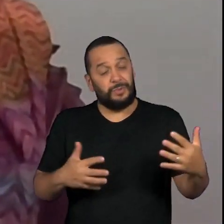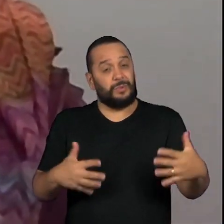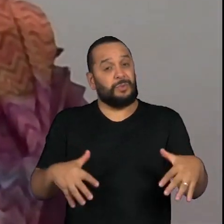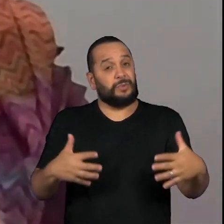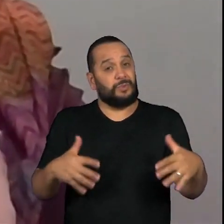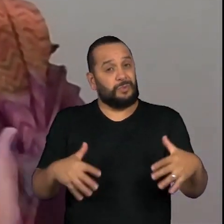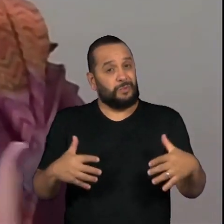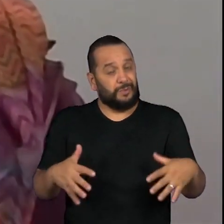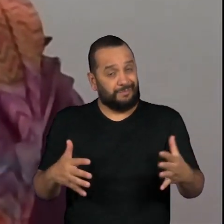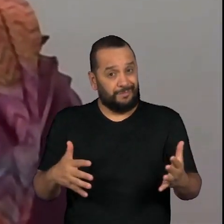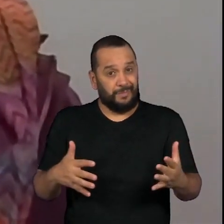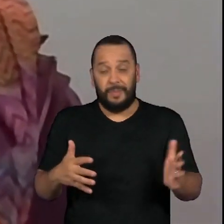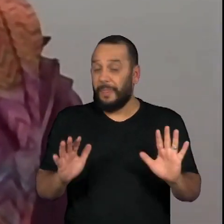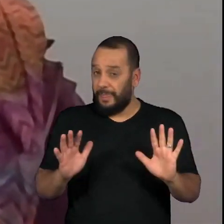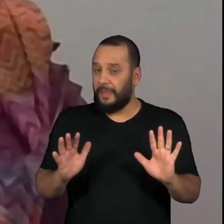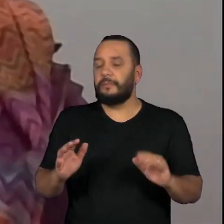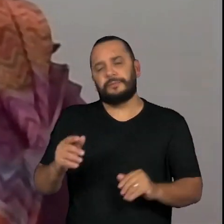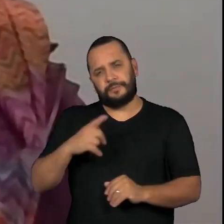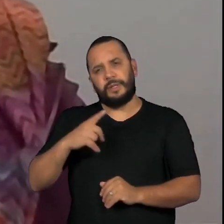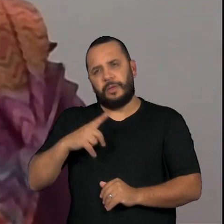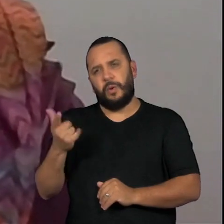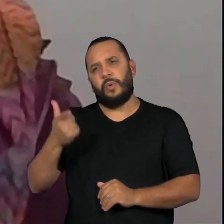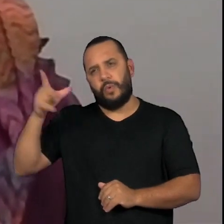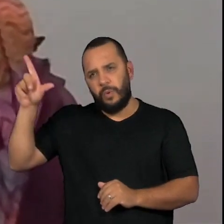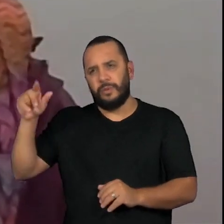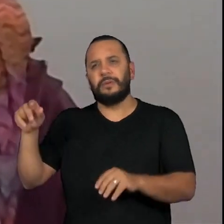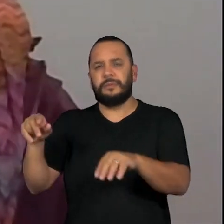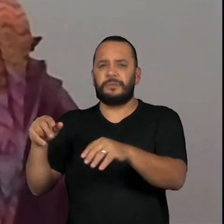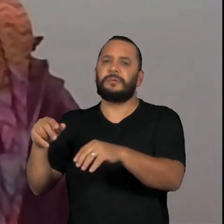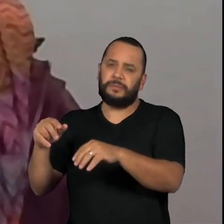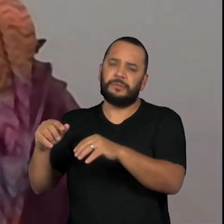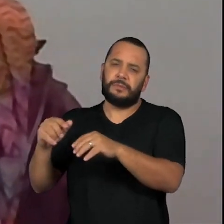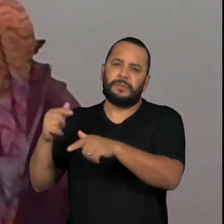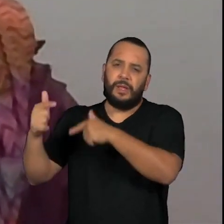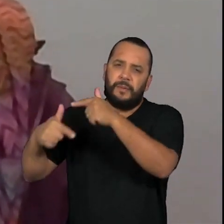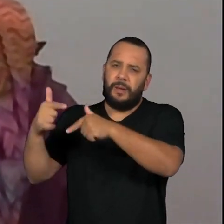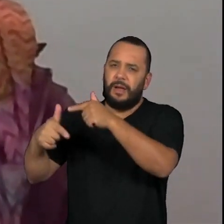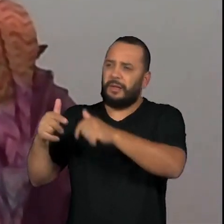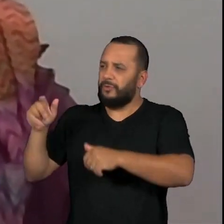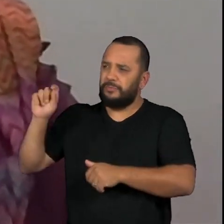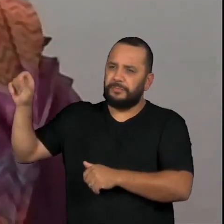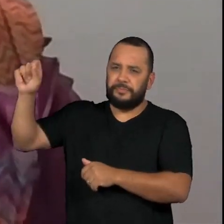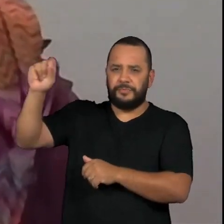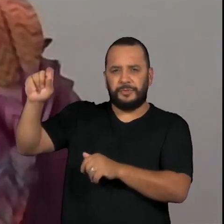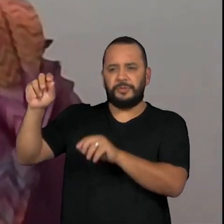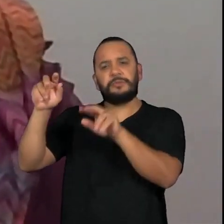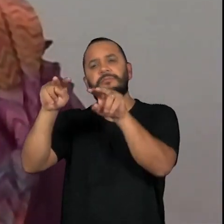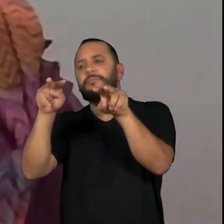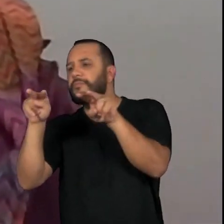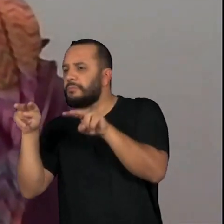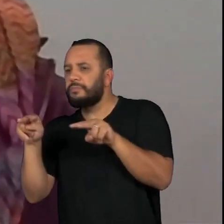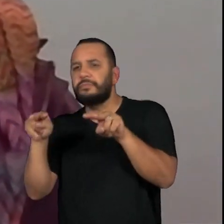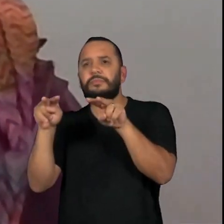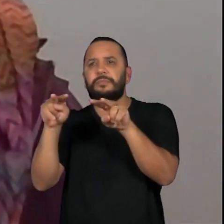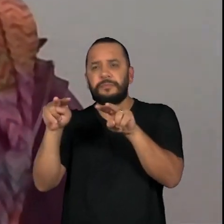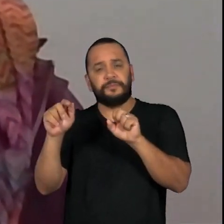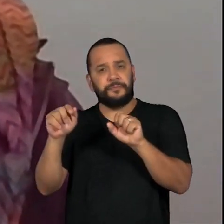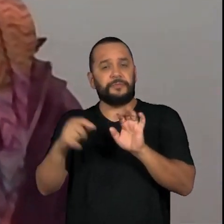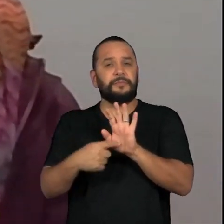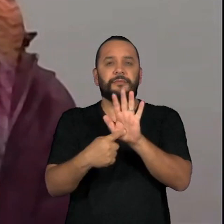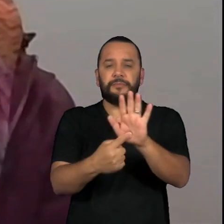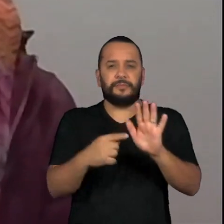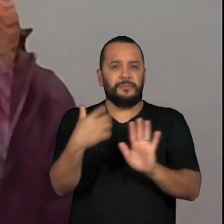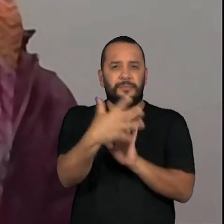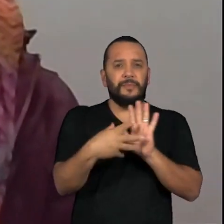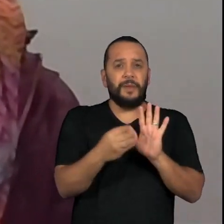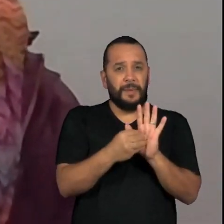ele vai em congruência com outros trabalhos de observação, por exemplo, de experimentação, que mostram que a Amazônia está